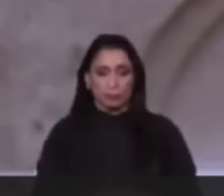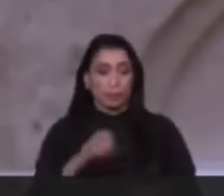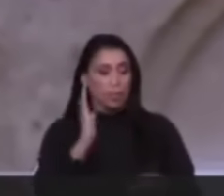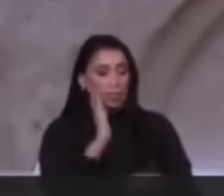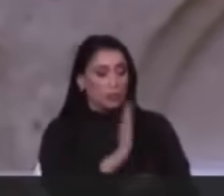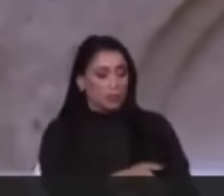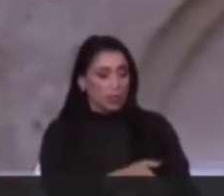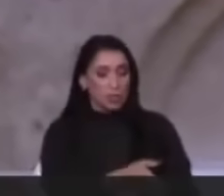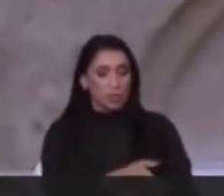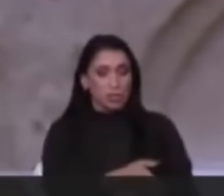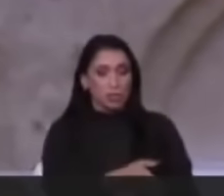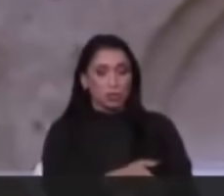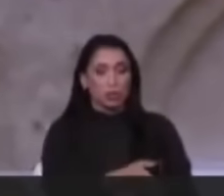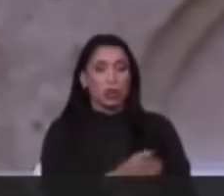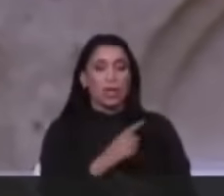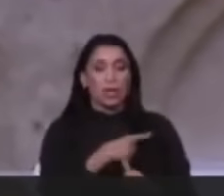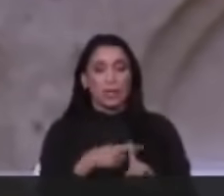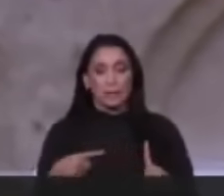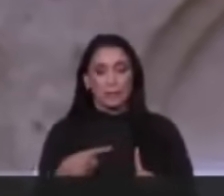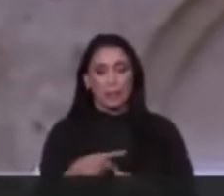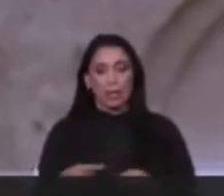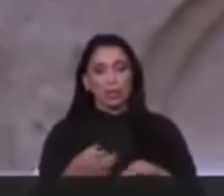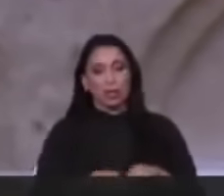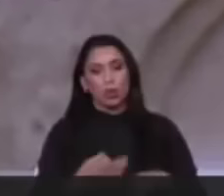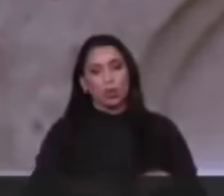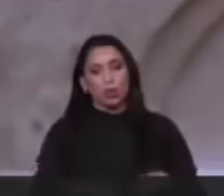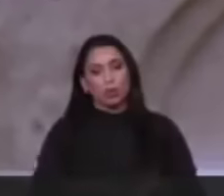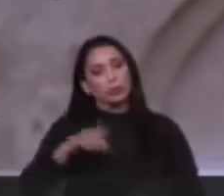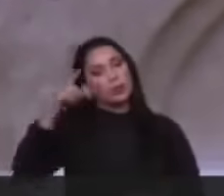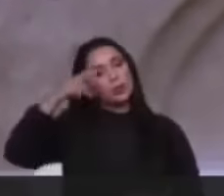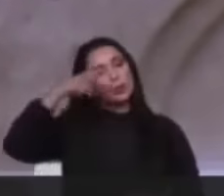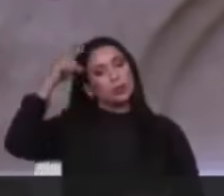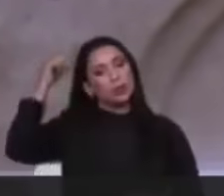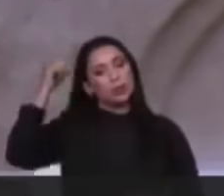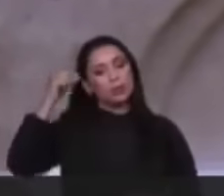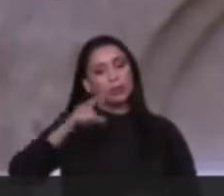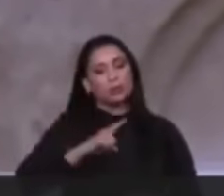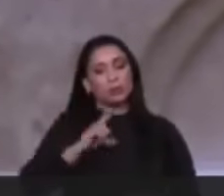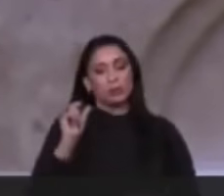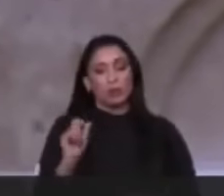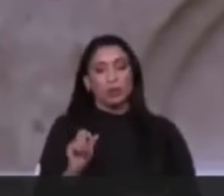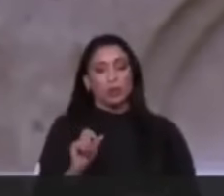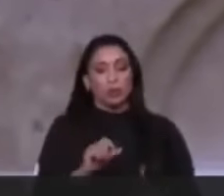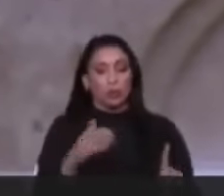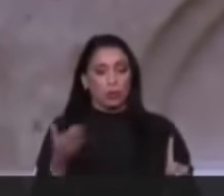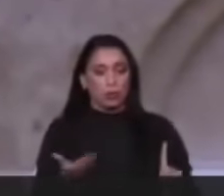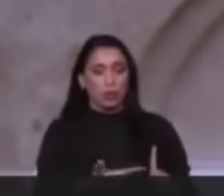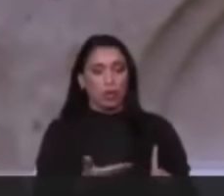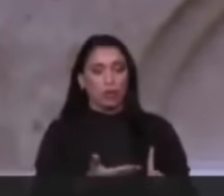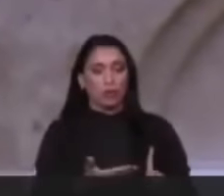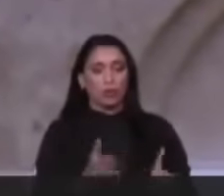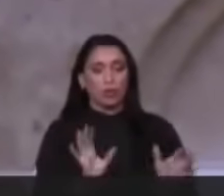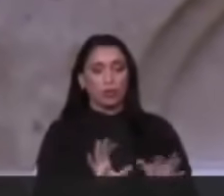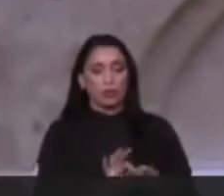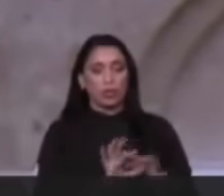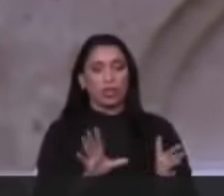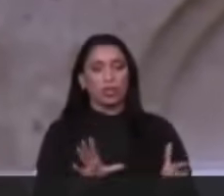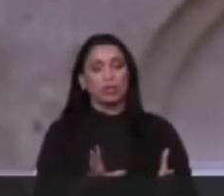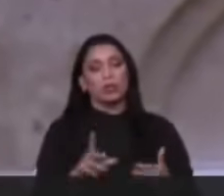Vencido ainda, em parte, o ministro Luiz Roberto Barroso, que absolviu o réu da imputação quanto